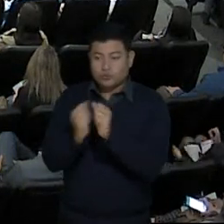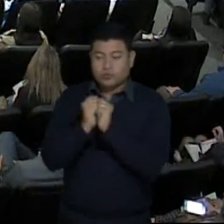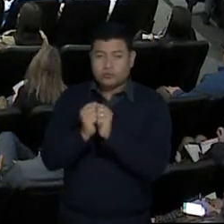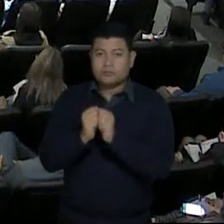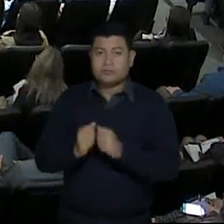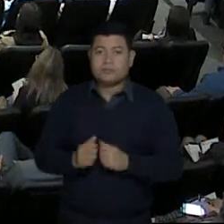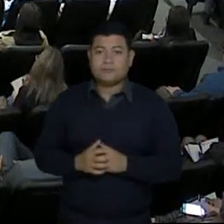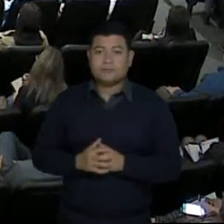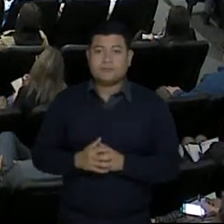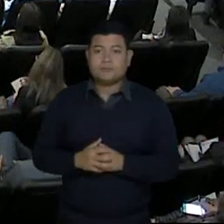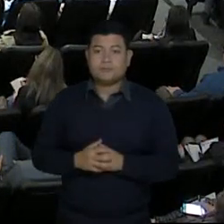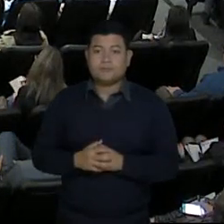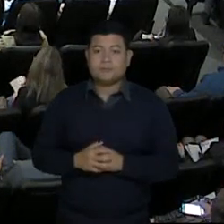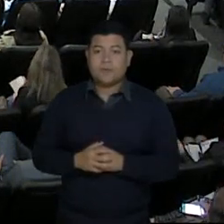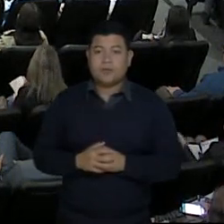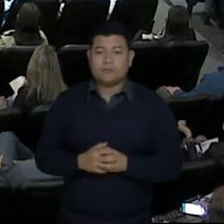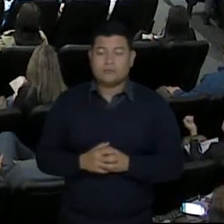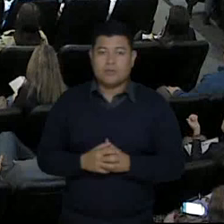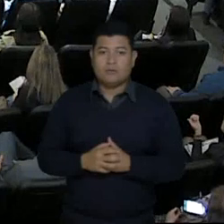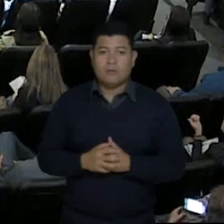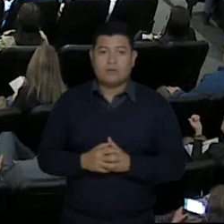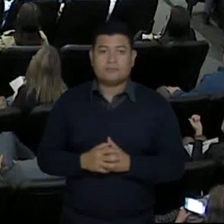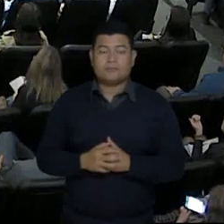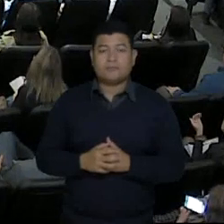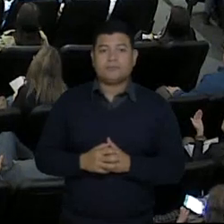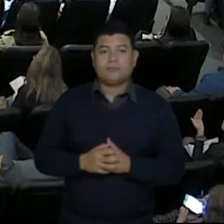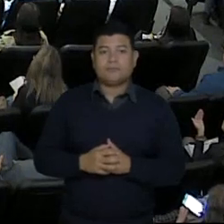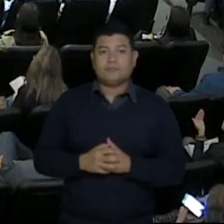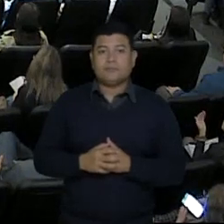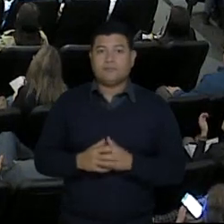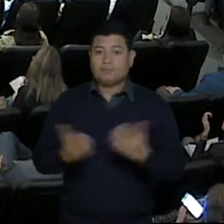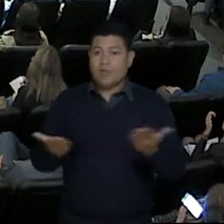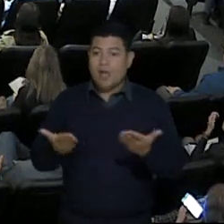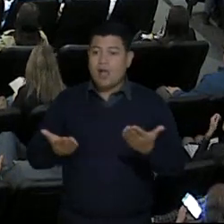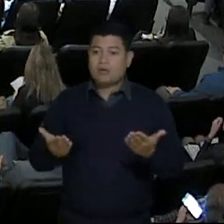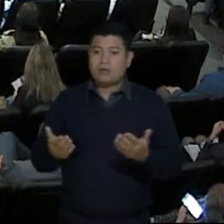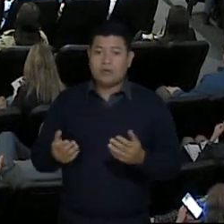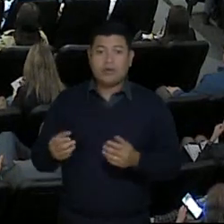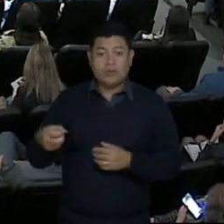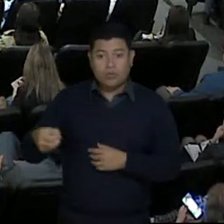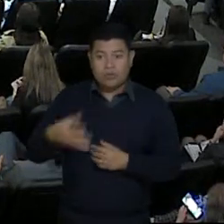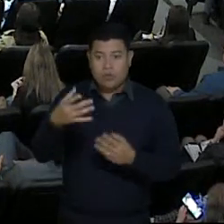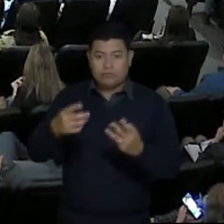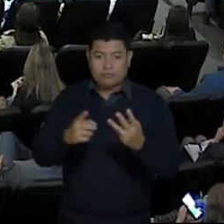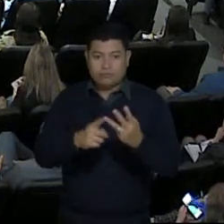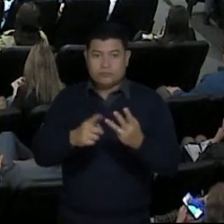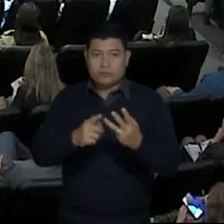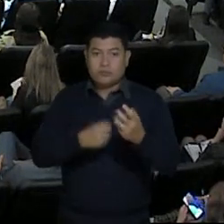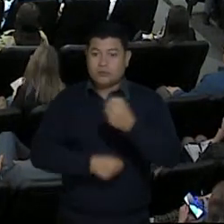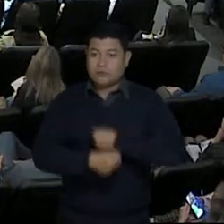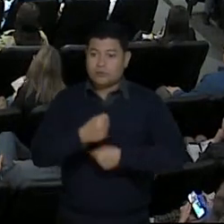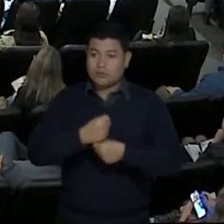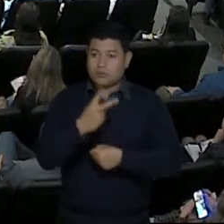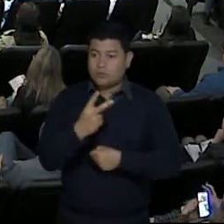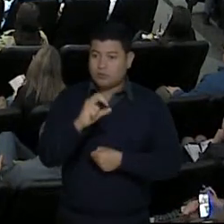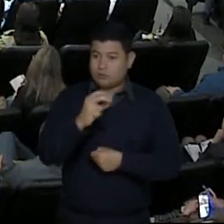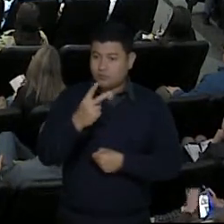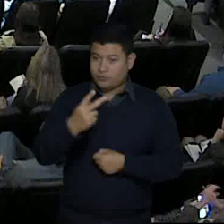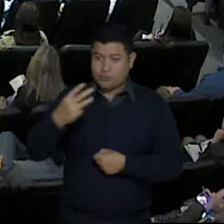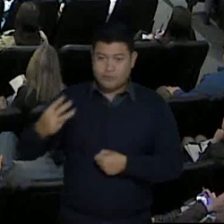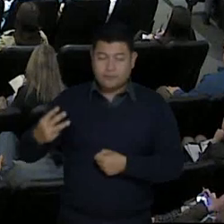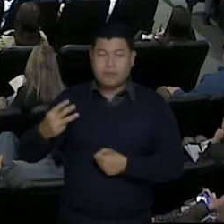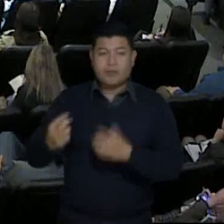Ah então tá bom E essa mais recente que foi assinada agora em 2023 que